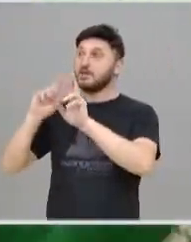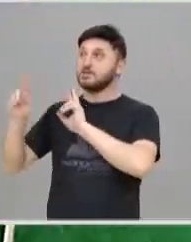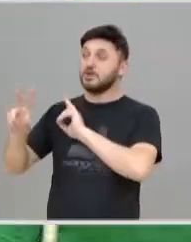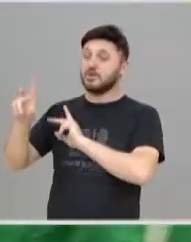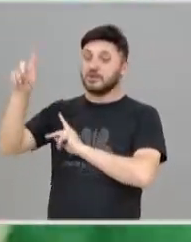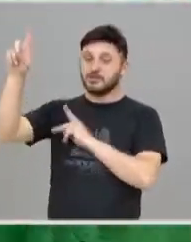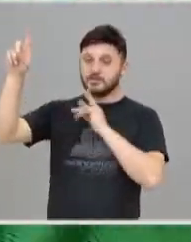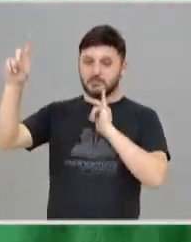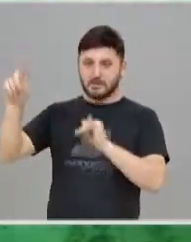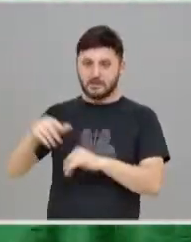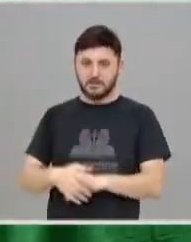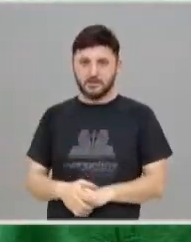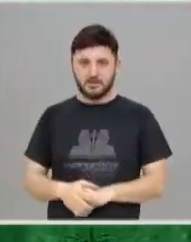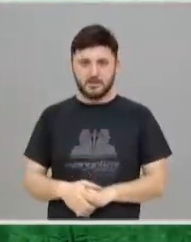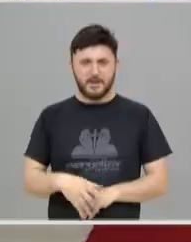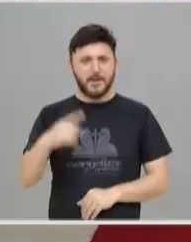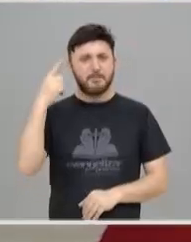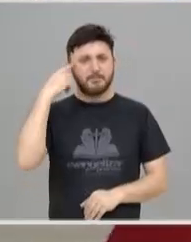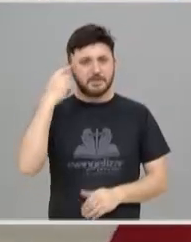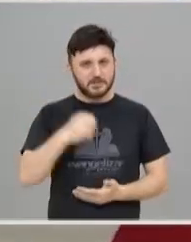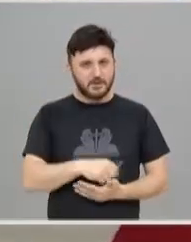Será que você não está no Antigo Testamento?